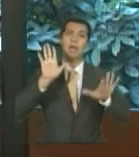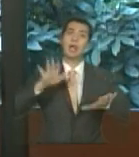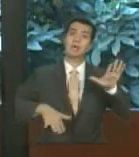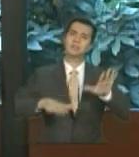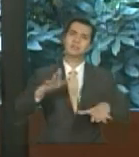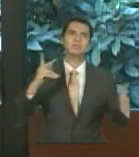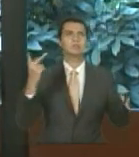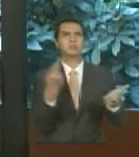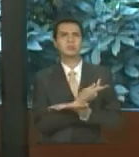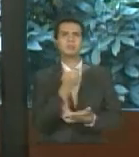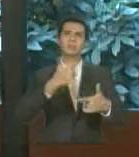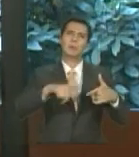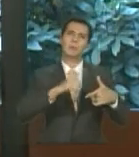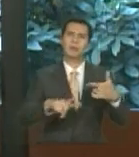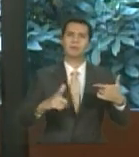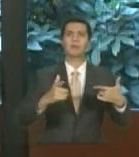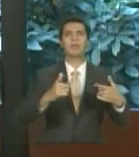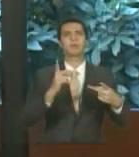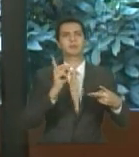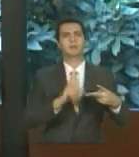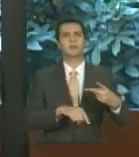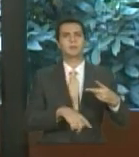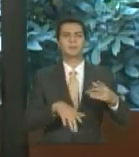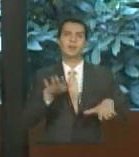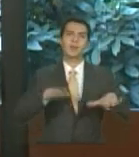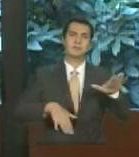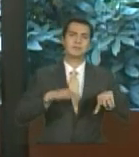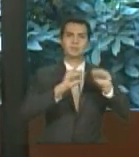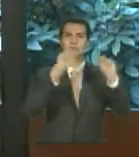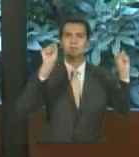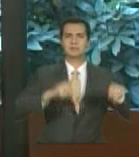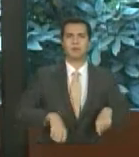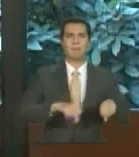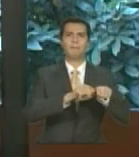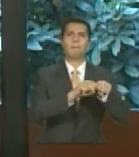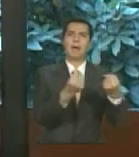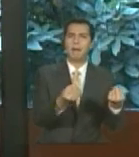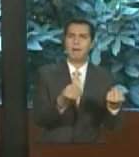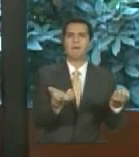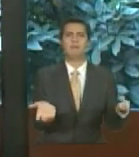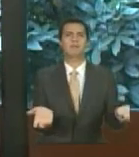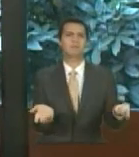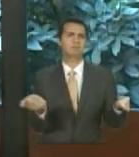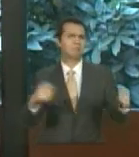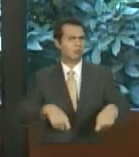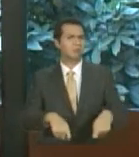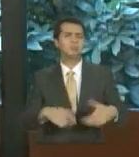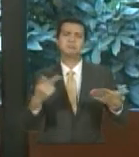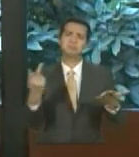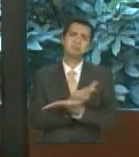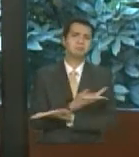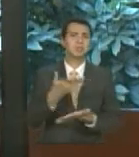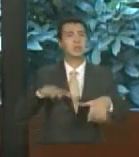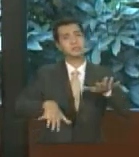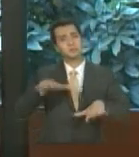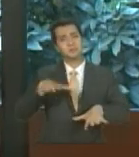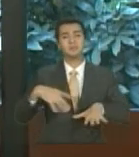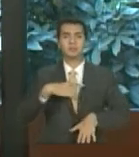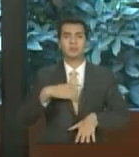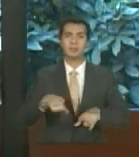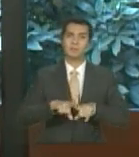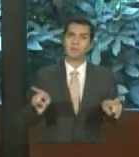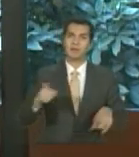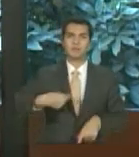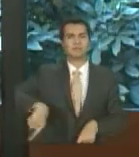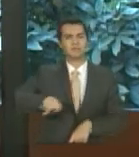longo do percurso, em determinado momento o sistema pode não funcionar, mas é importante que todos nós tenhamos